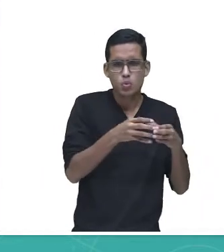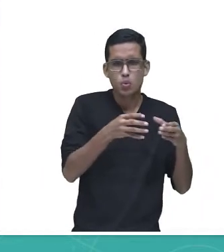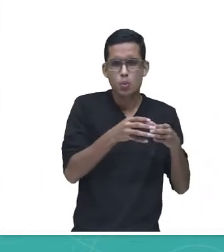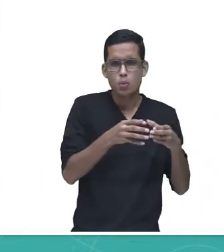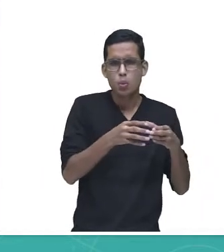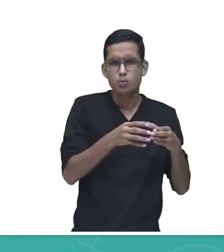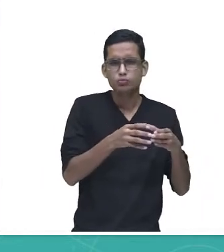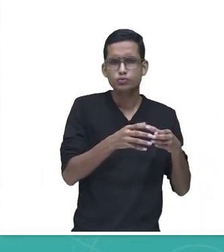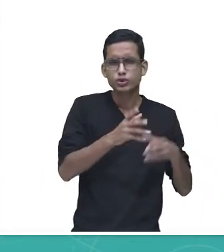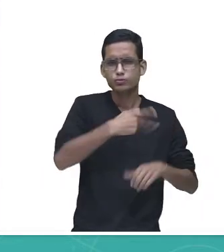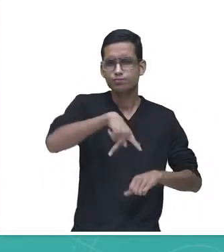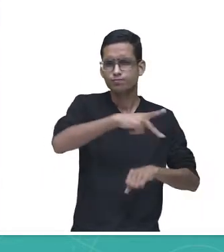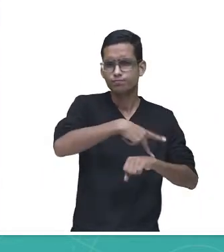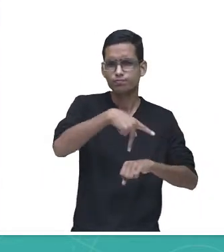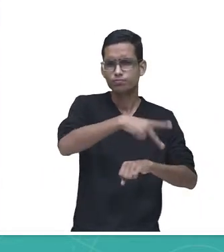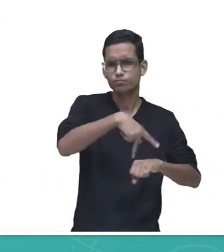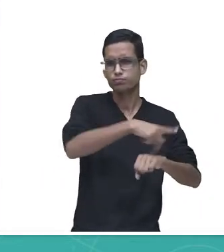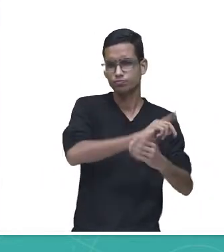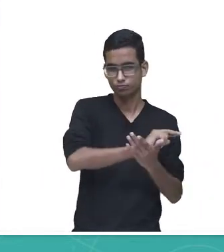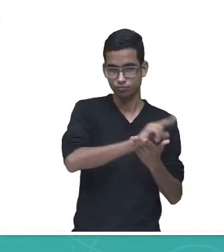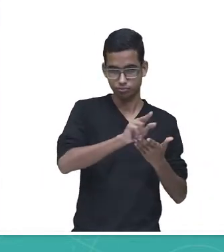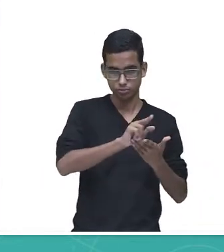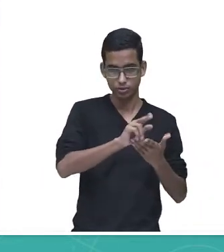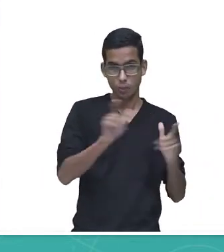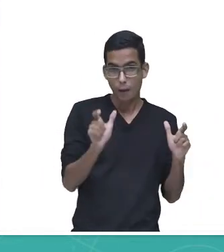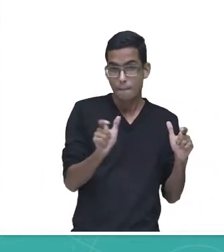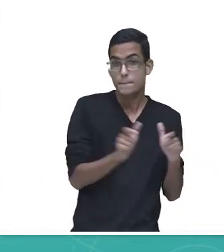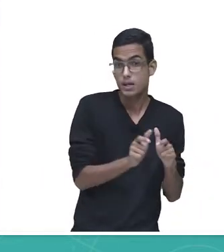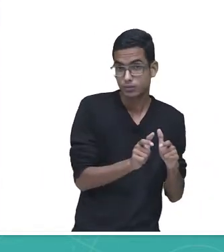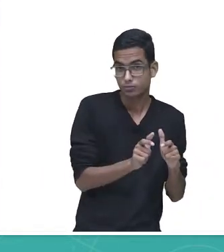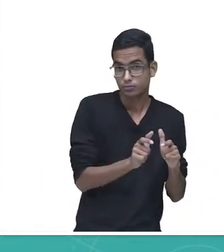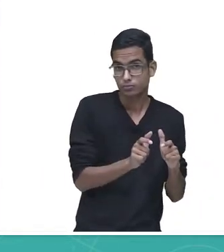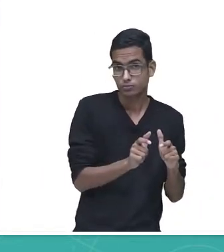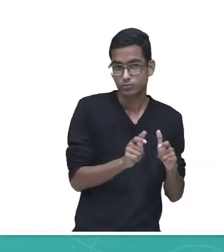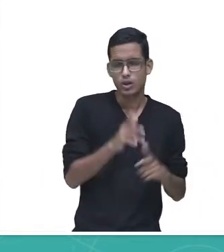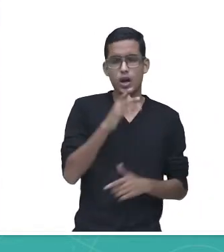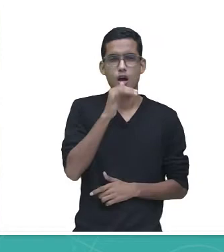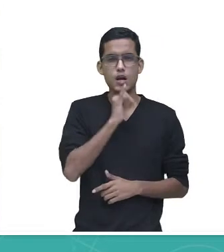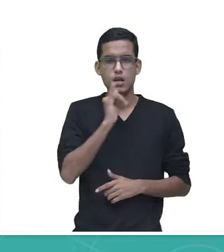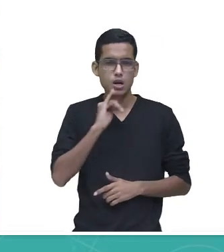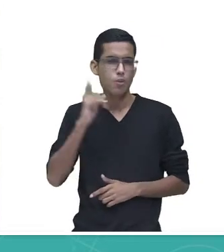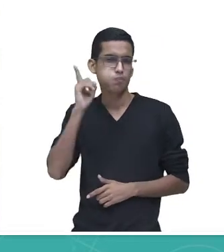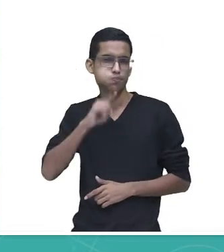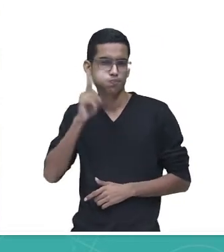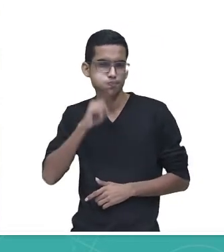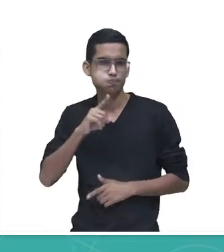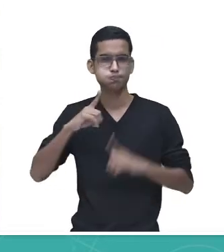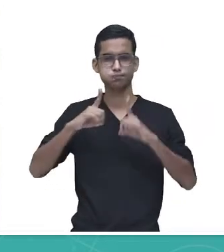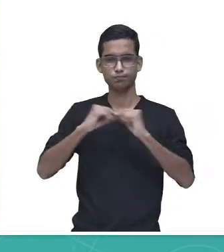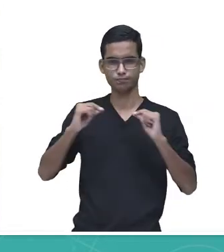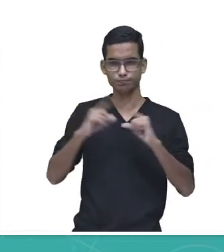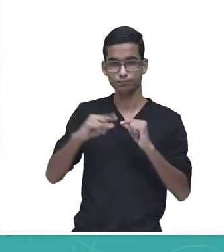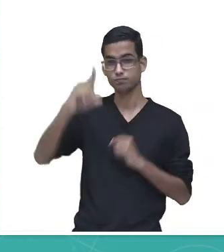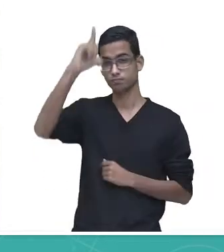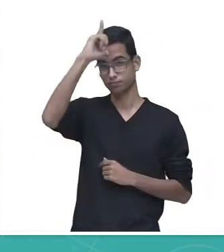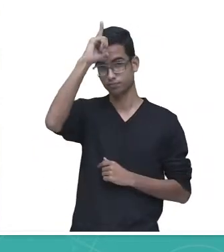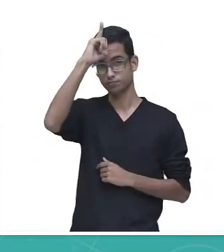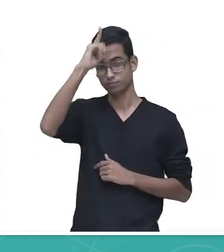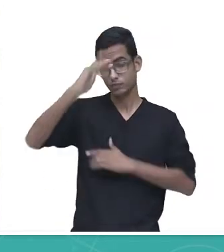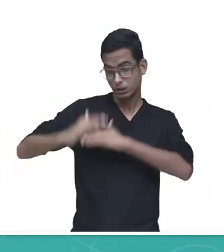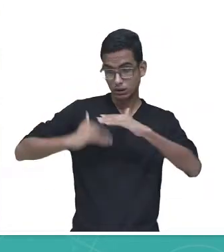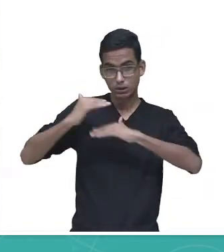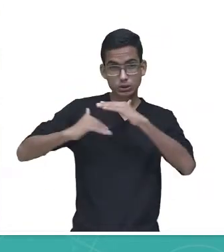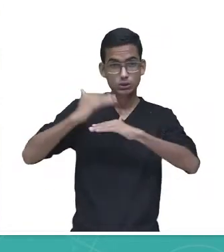grupos, esses países, como eu listei para você agora há pouco, né, Estados Unidos, Alemanha, Japão, acabaram se desenvolvendo muito por conta